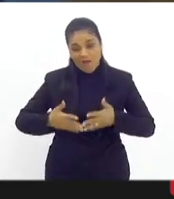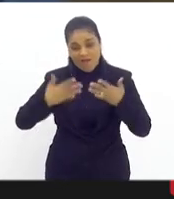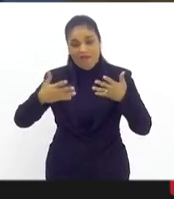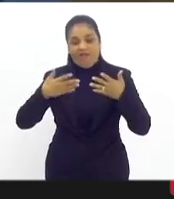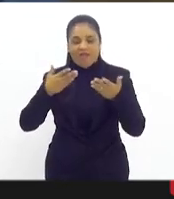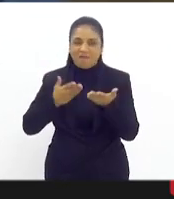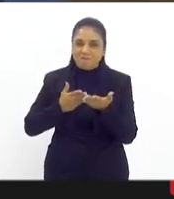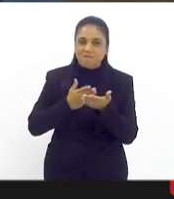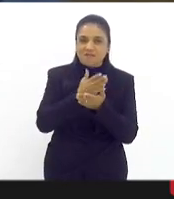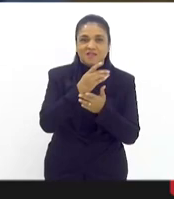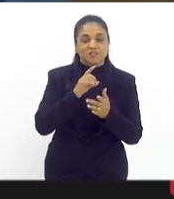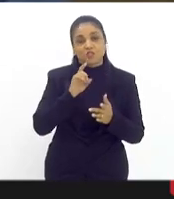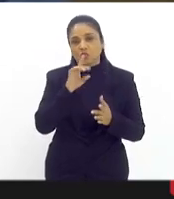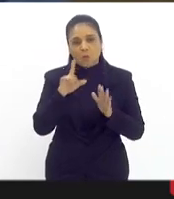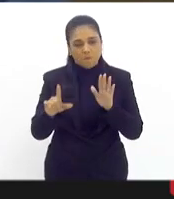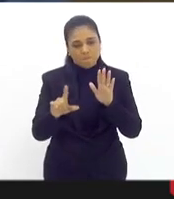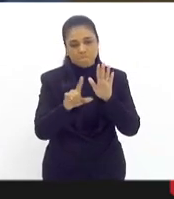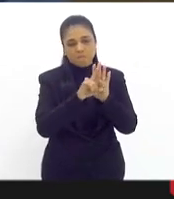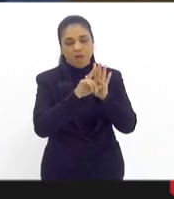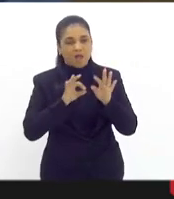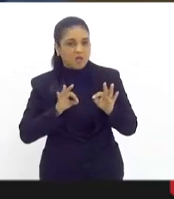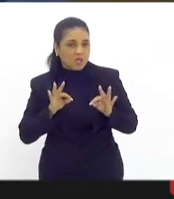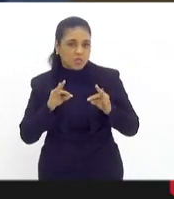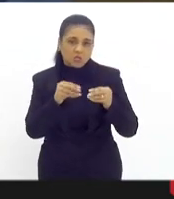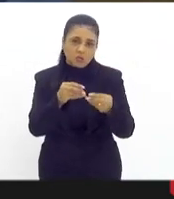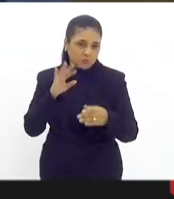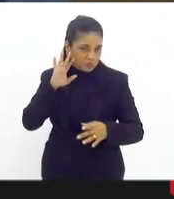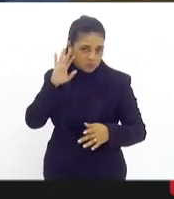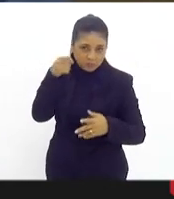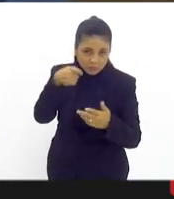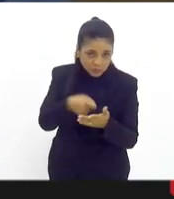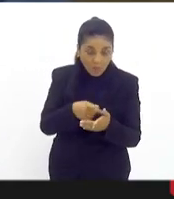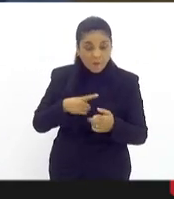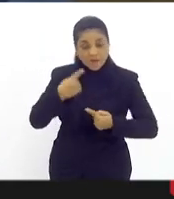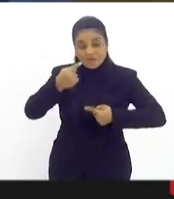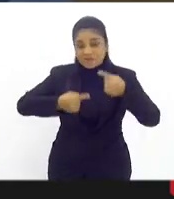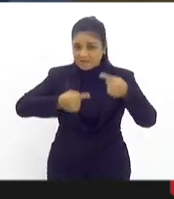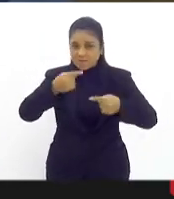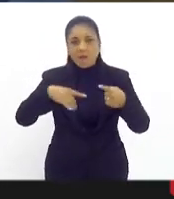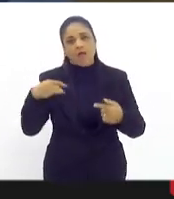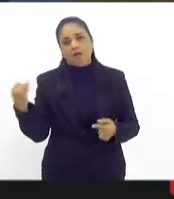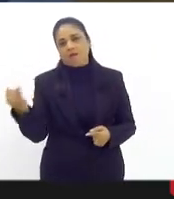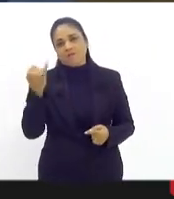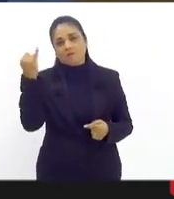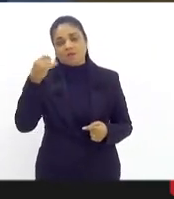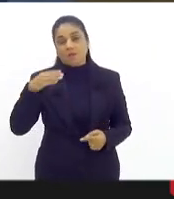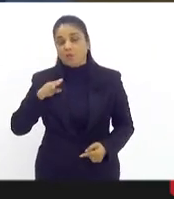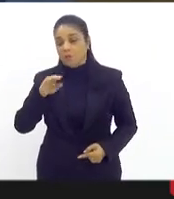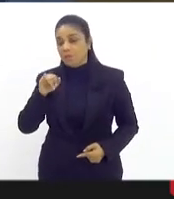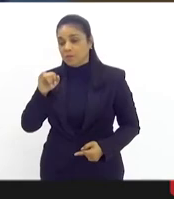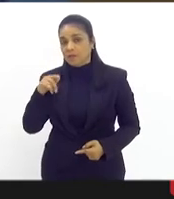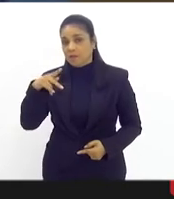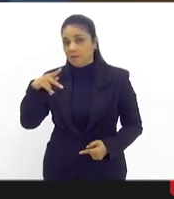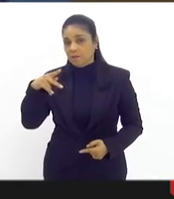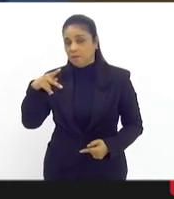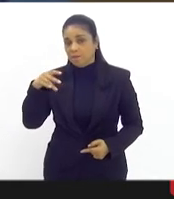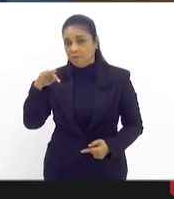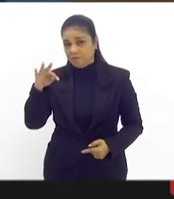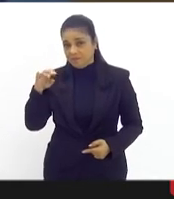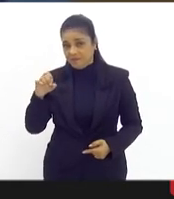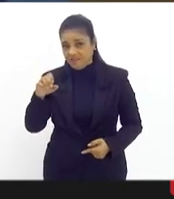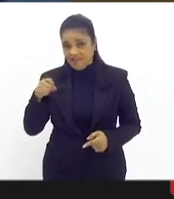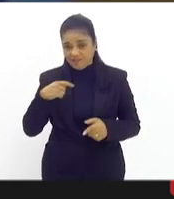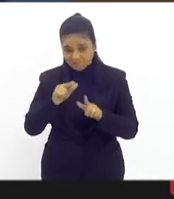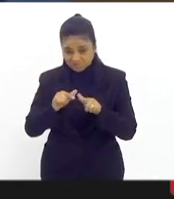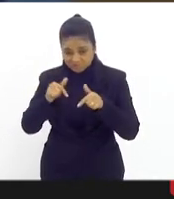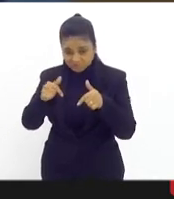problemas com lei apenas. Claro. Mas o próprio debate tem sido importante. Quando as big techs agiram como agiram, serviu de alerta